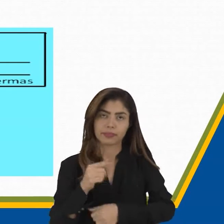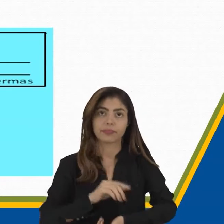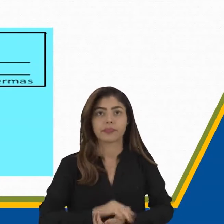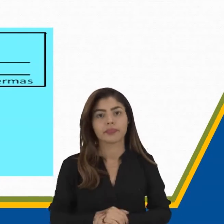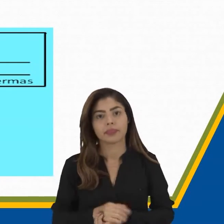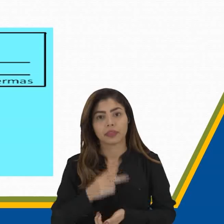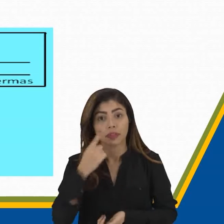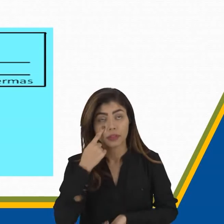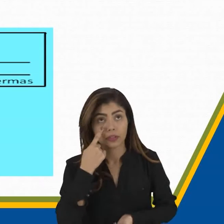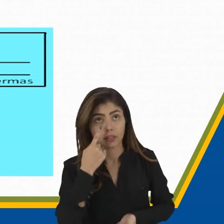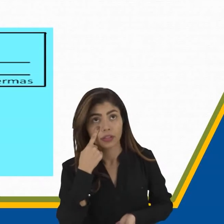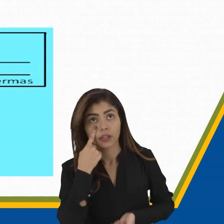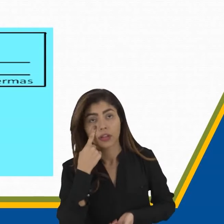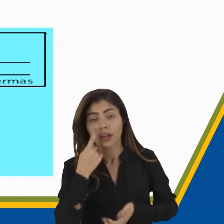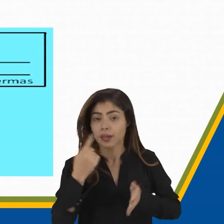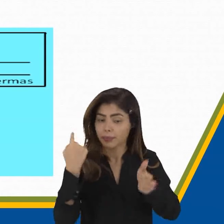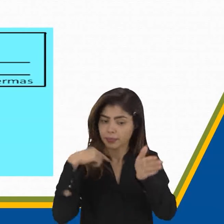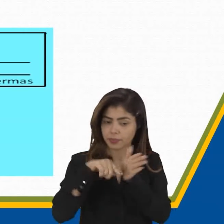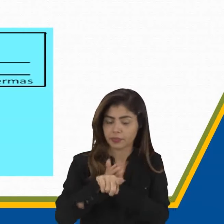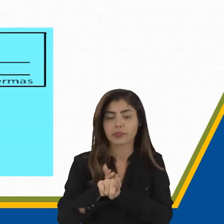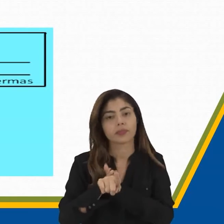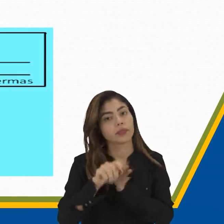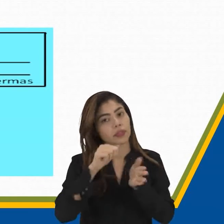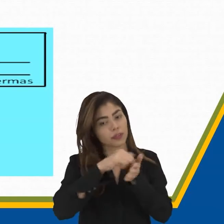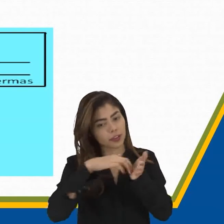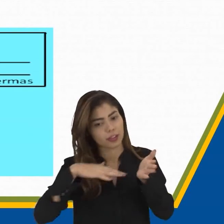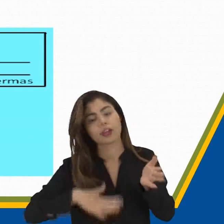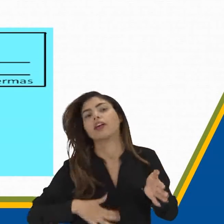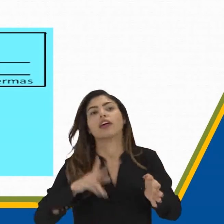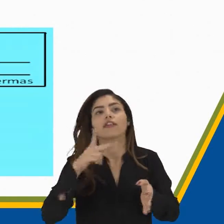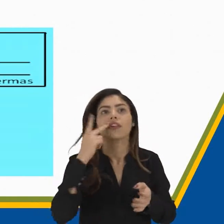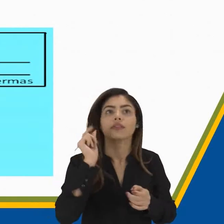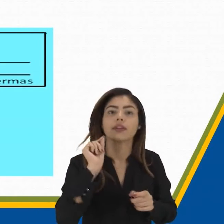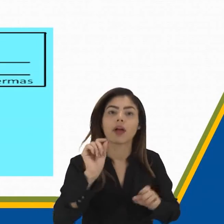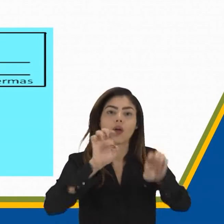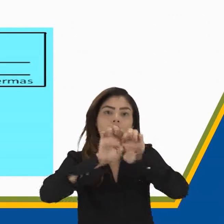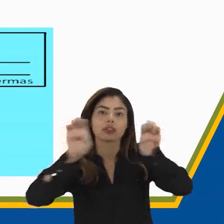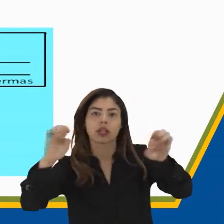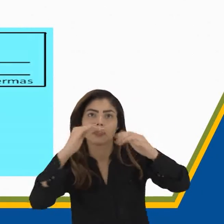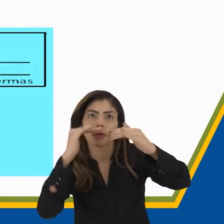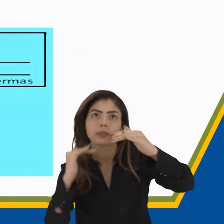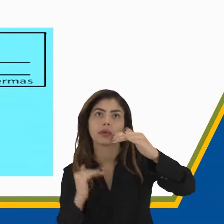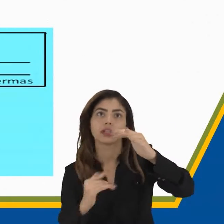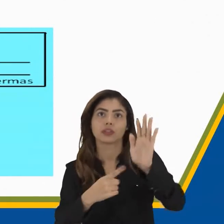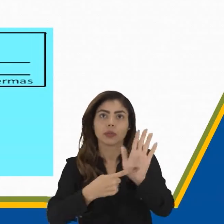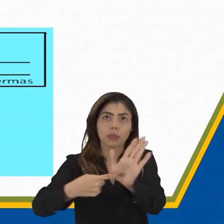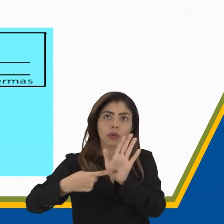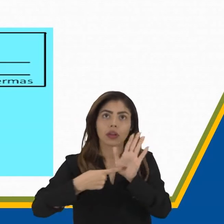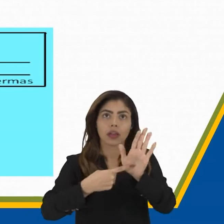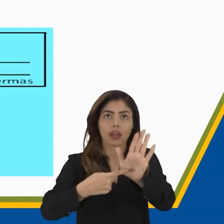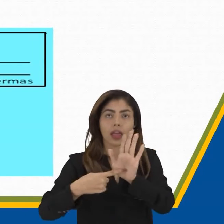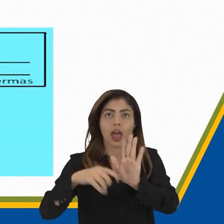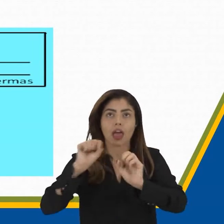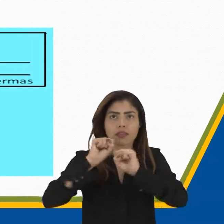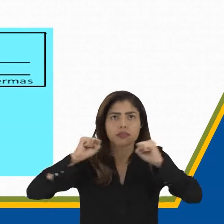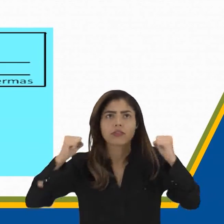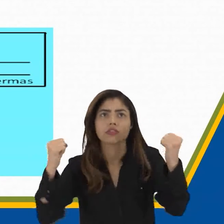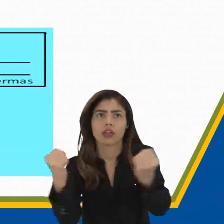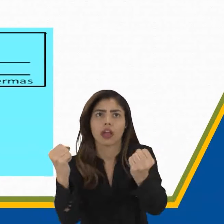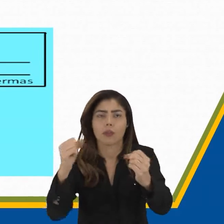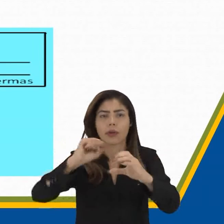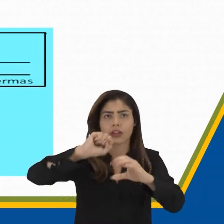de classificação do reino plant. Percebam lá, ó, briófitas, pteridófitas, gimnospermas e